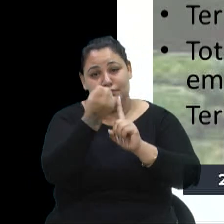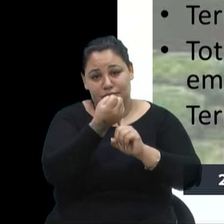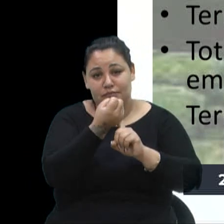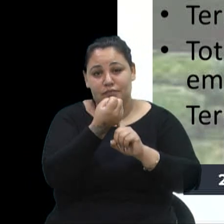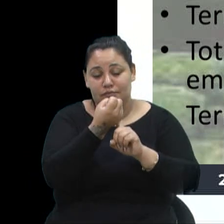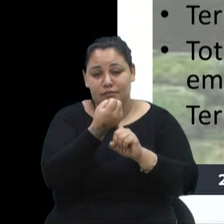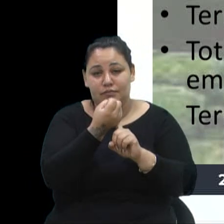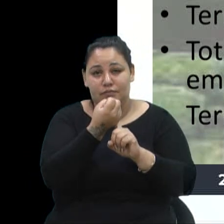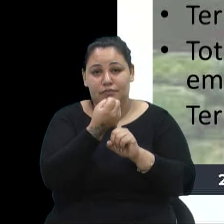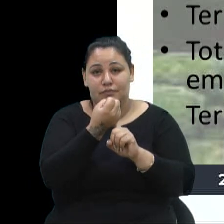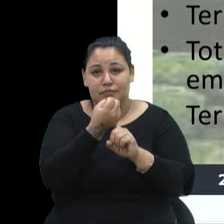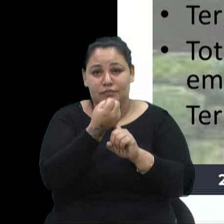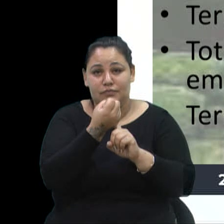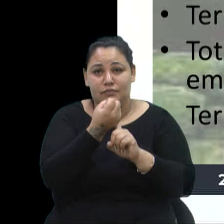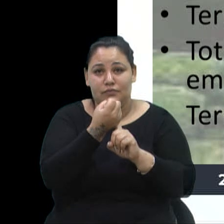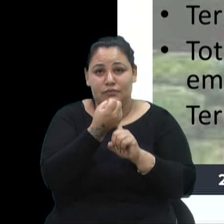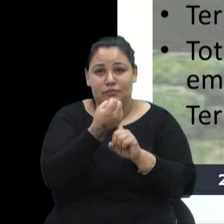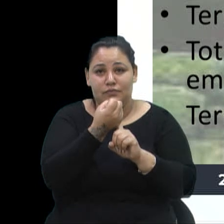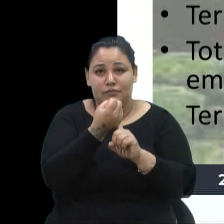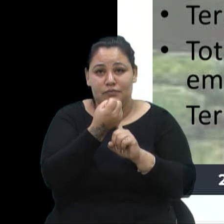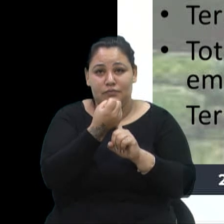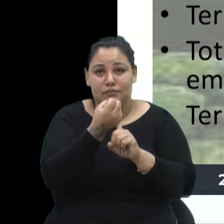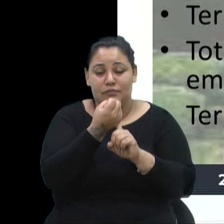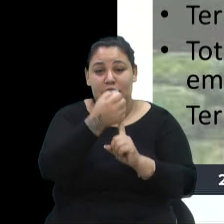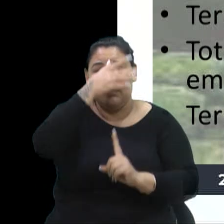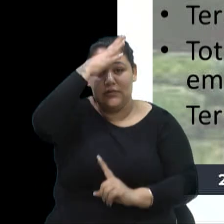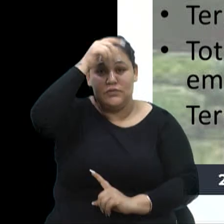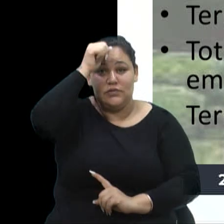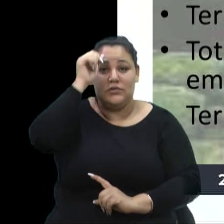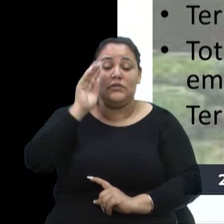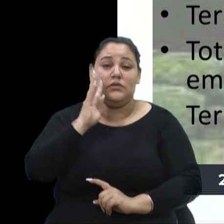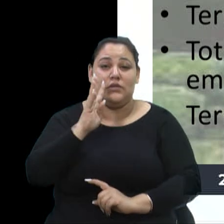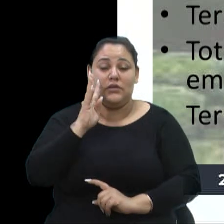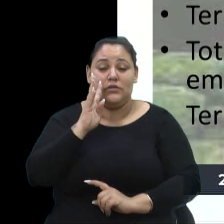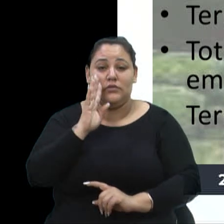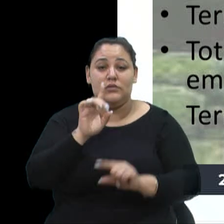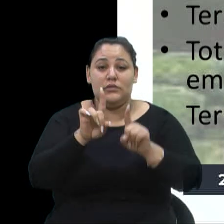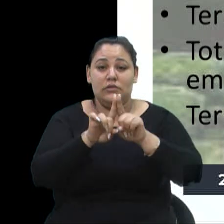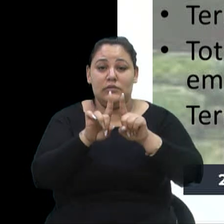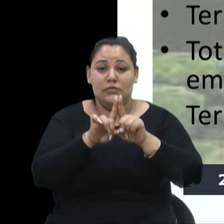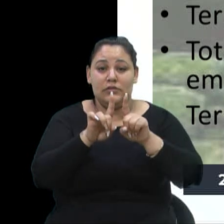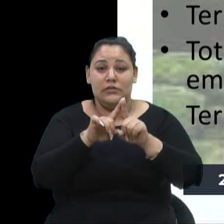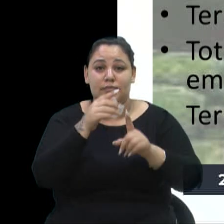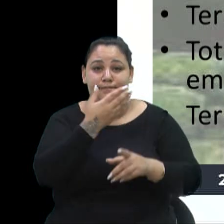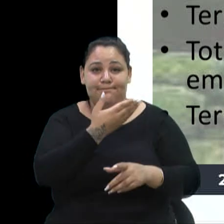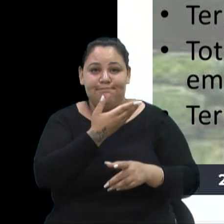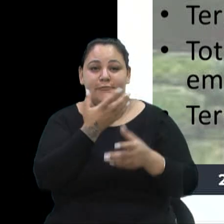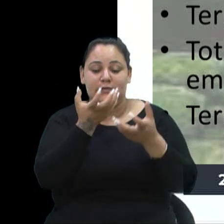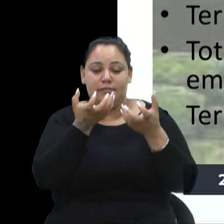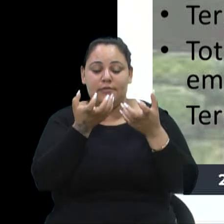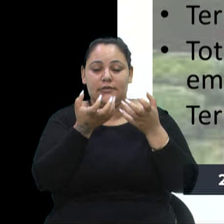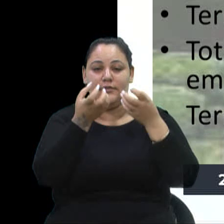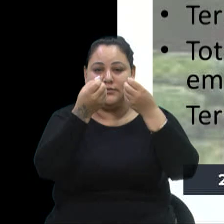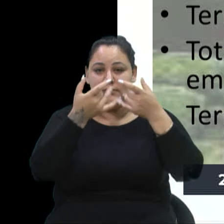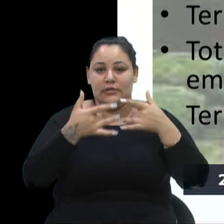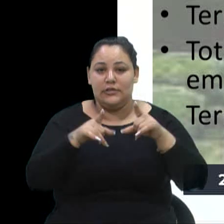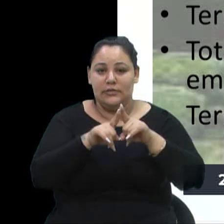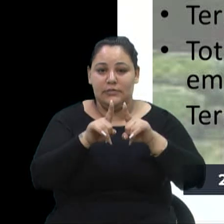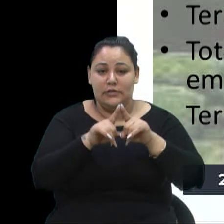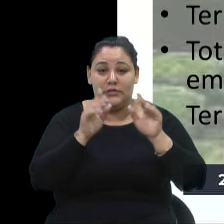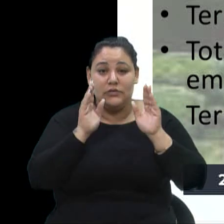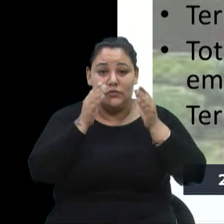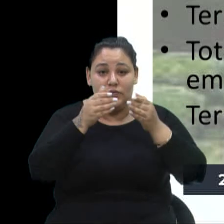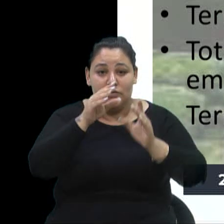Legal, que é onde eu também queria abordar, que é o nosso foco